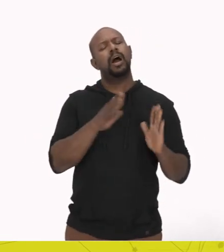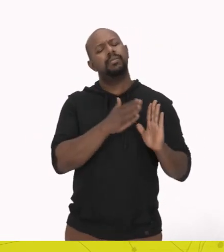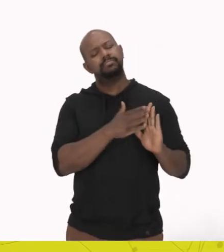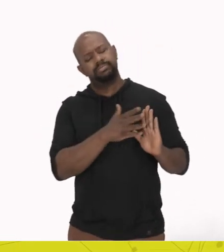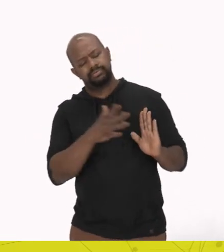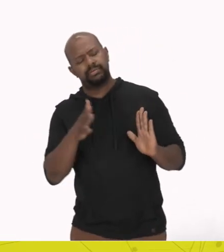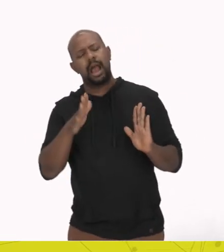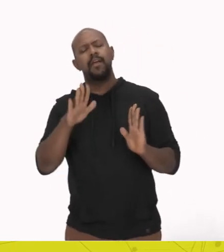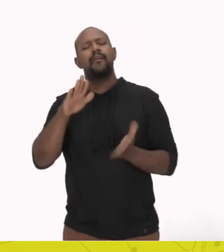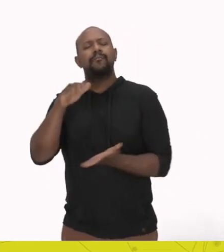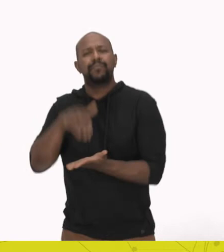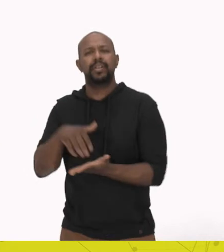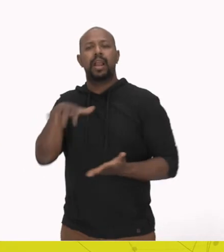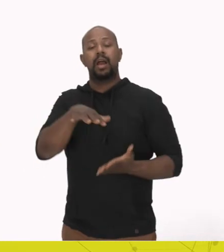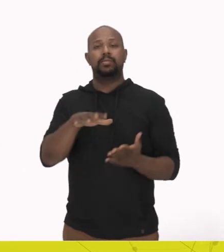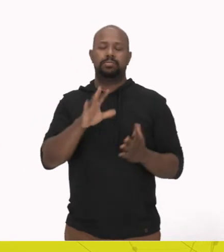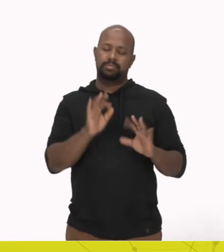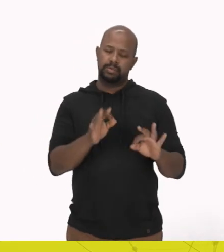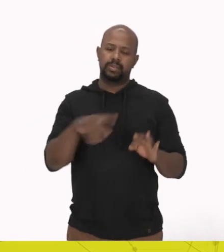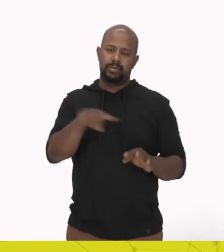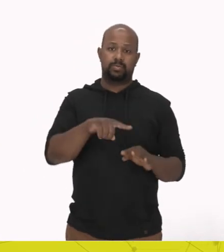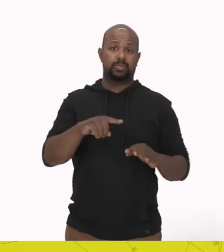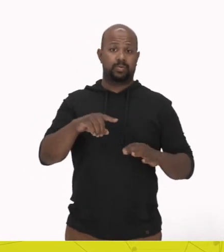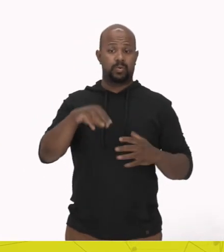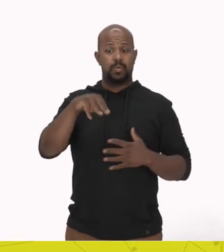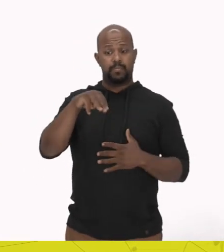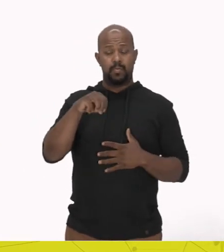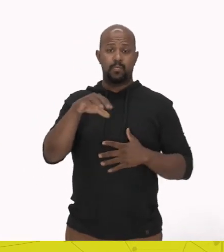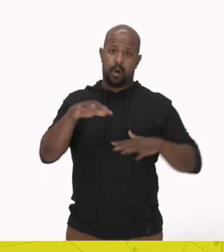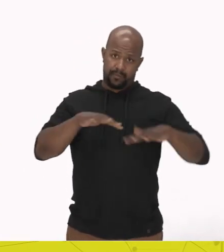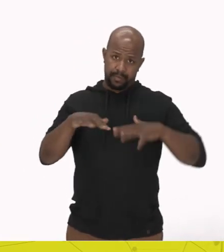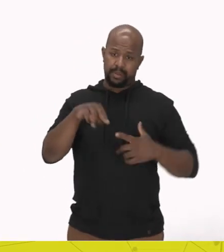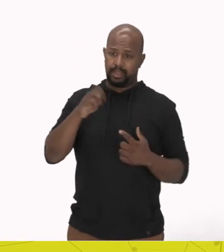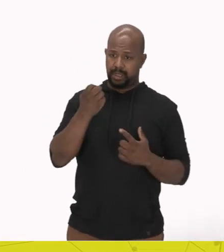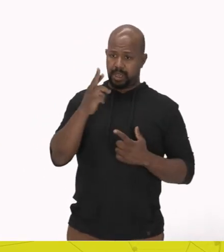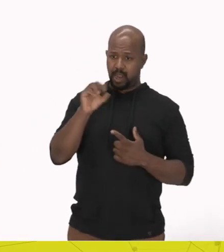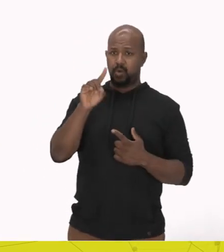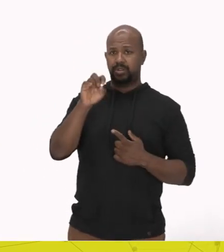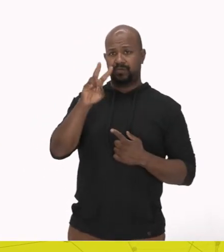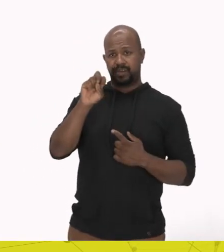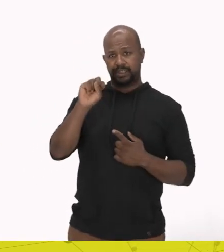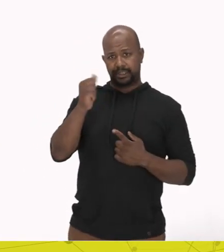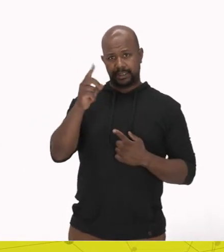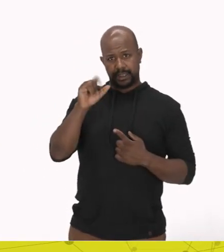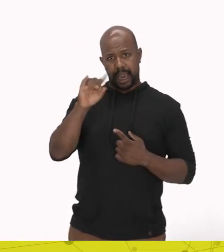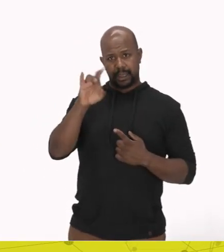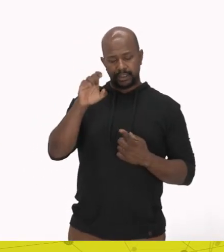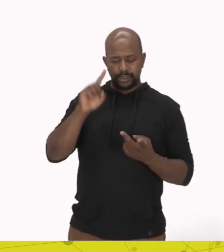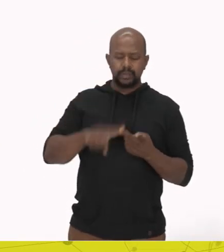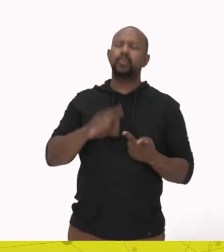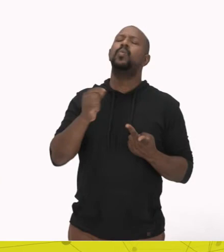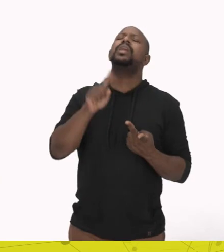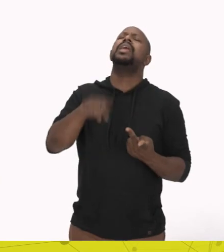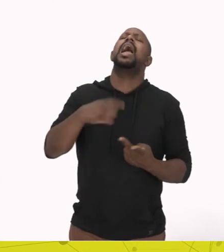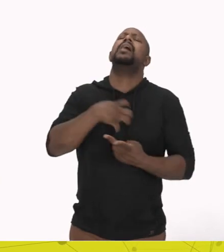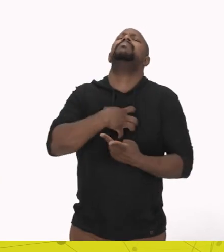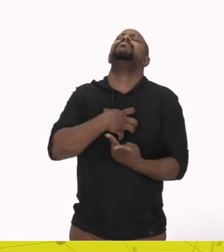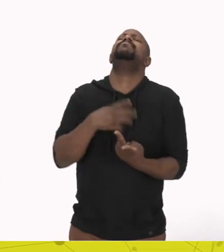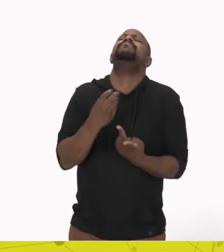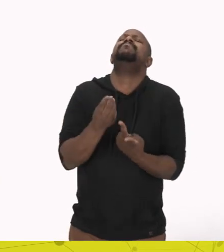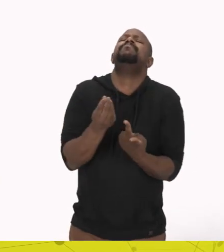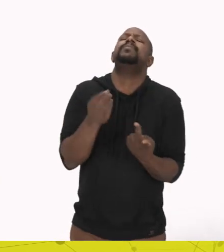terminar esse percurso que acabamos de fazer através do movimento da neurodiversidade, através do que